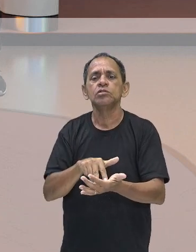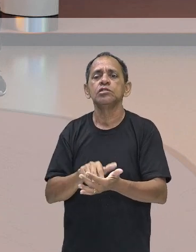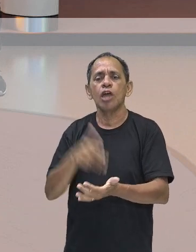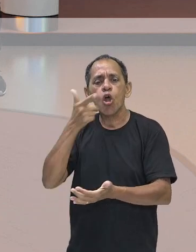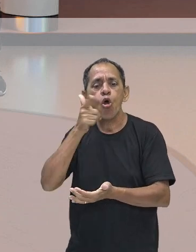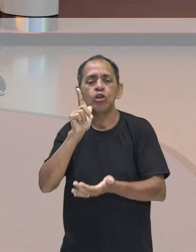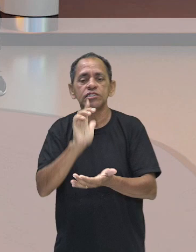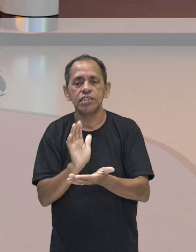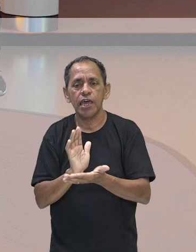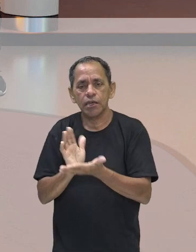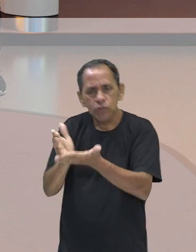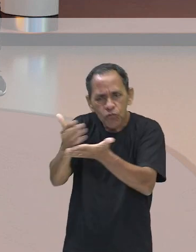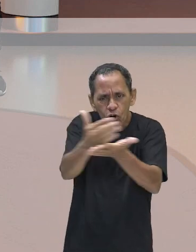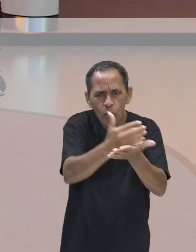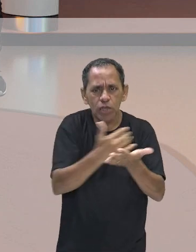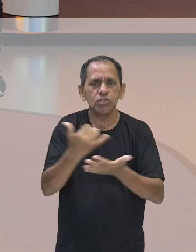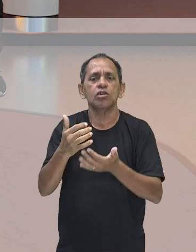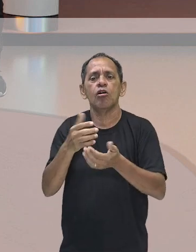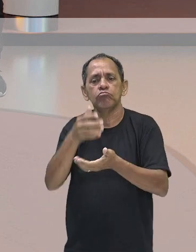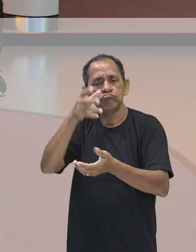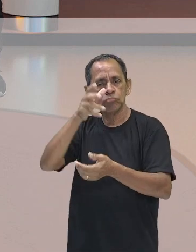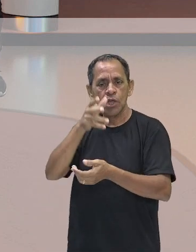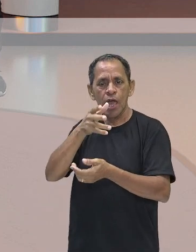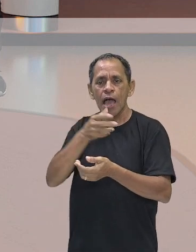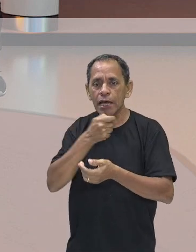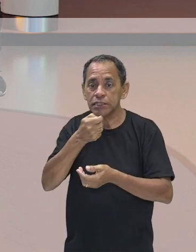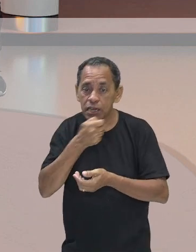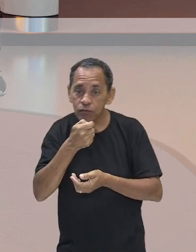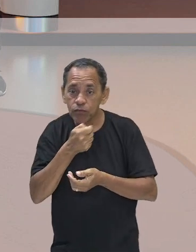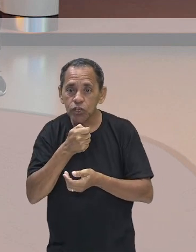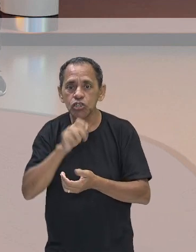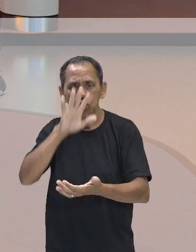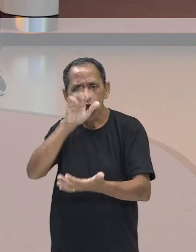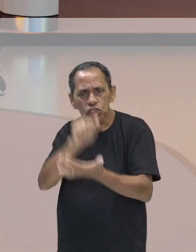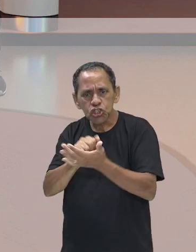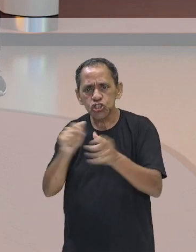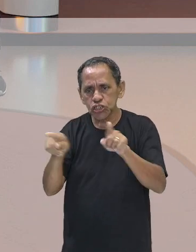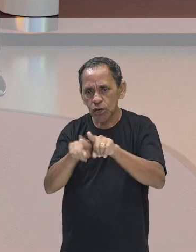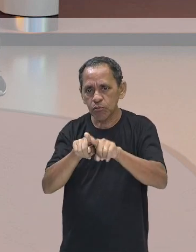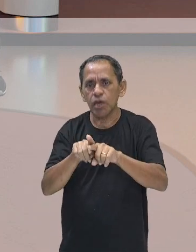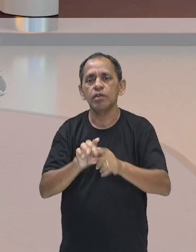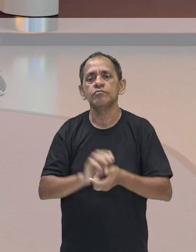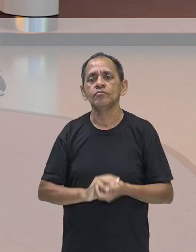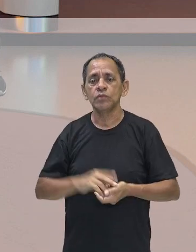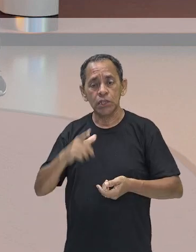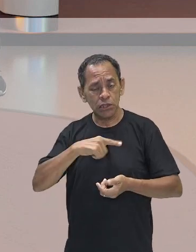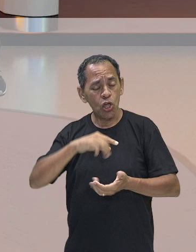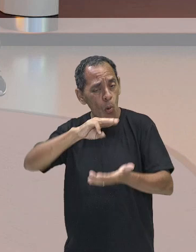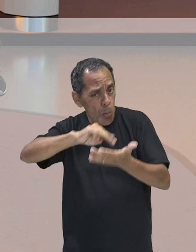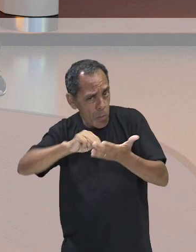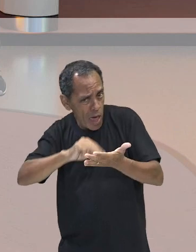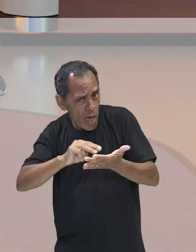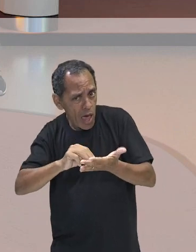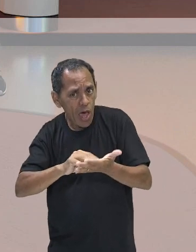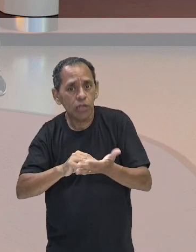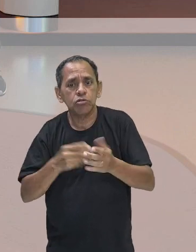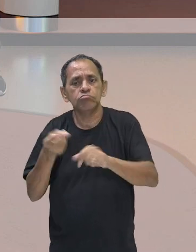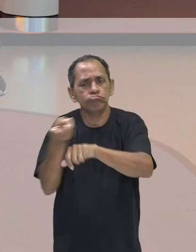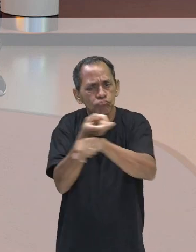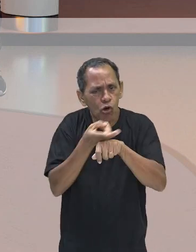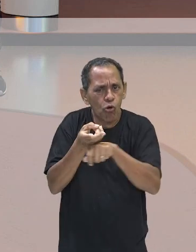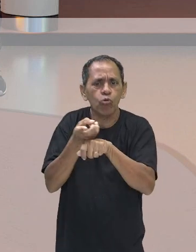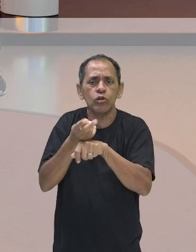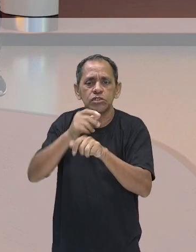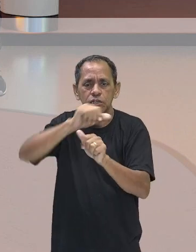pega a entrevista dessa pessoa e através de um método, tá, gente? Você transforma